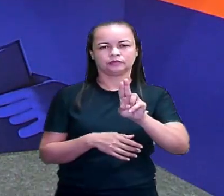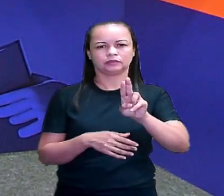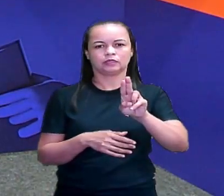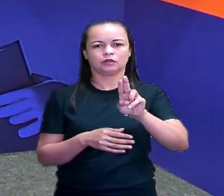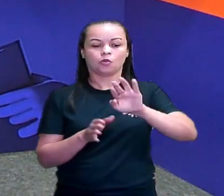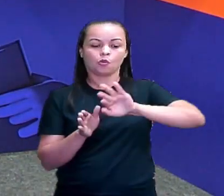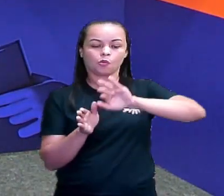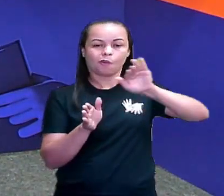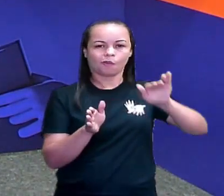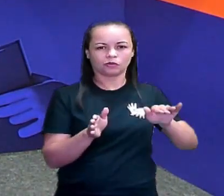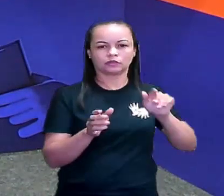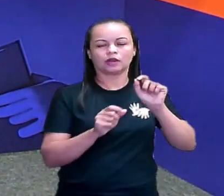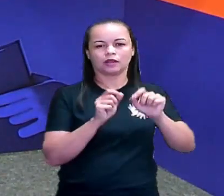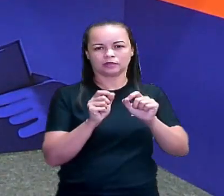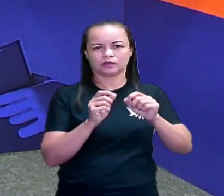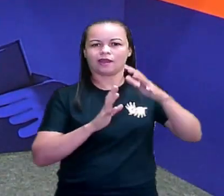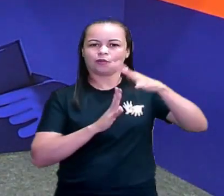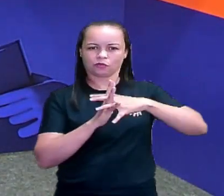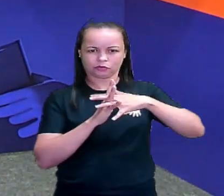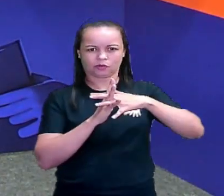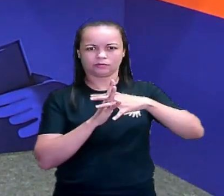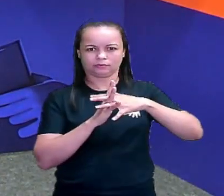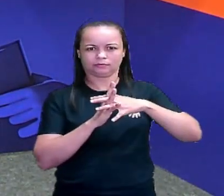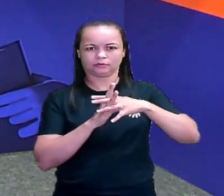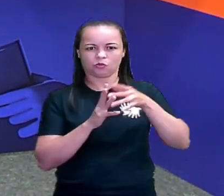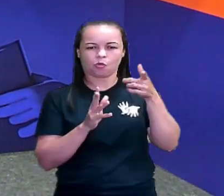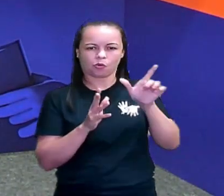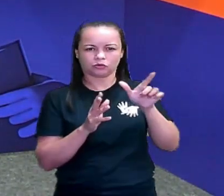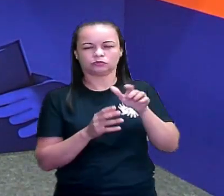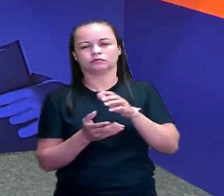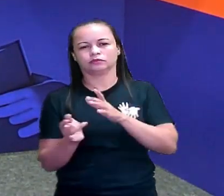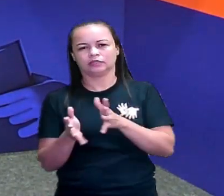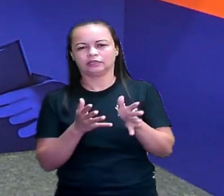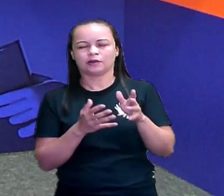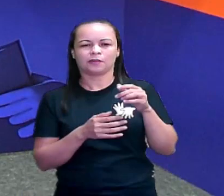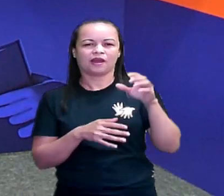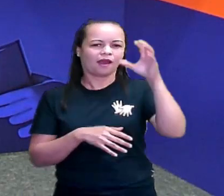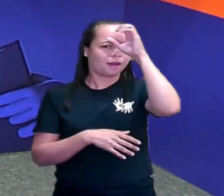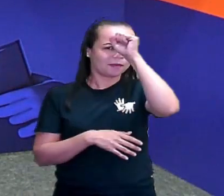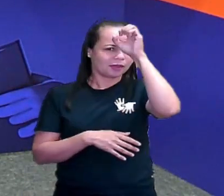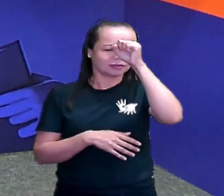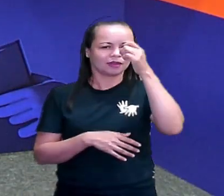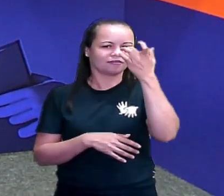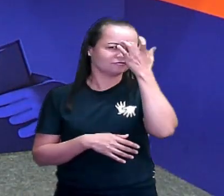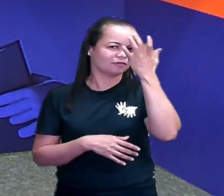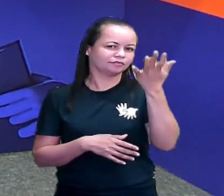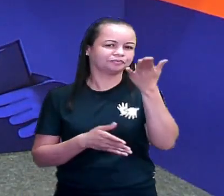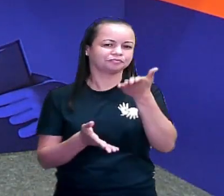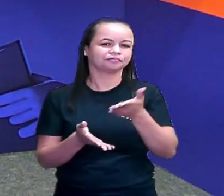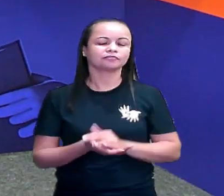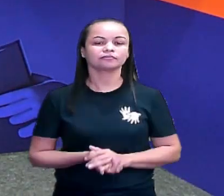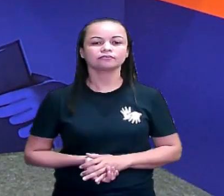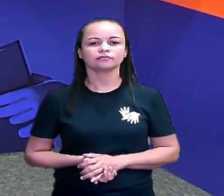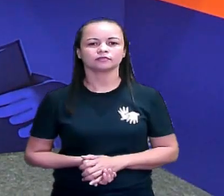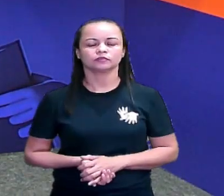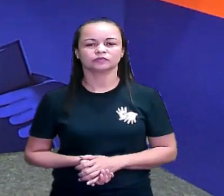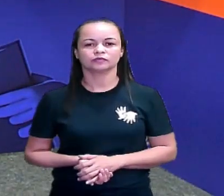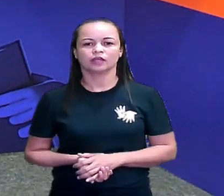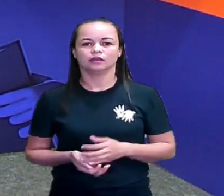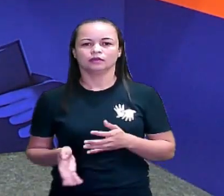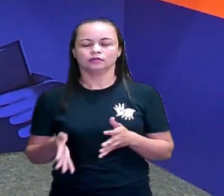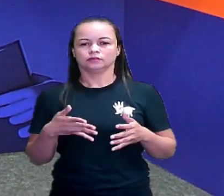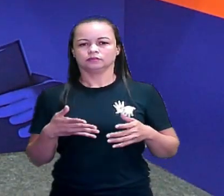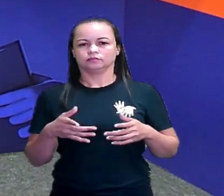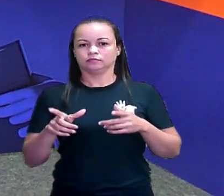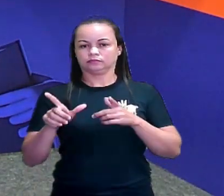que sobra do alfabeto é consoante, tá certo? Para ficar mais fácil da gente aprender. Então, quando a letra